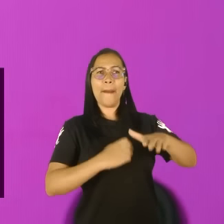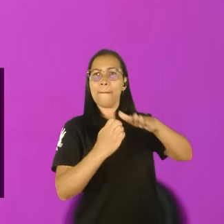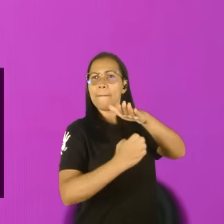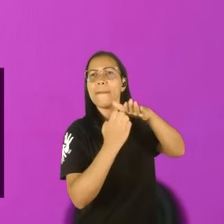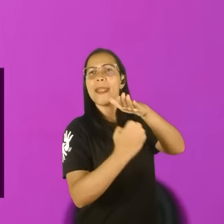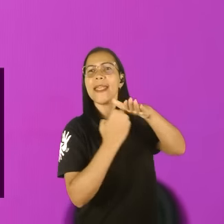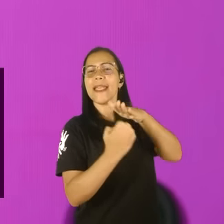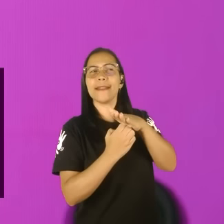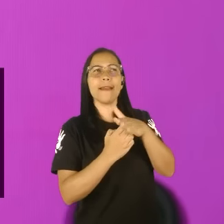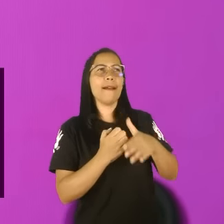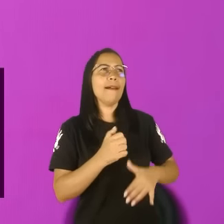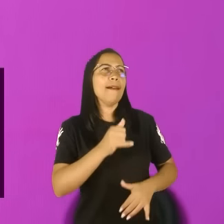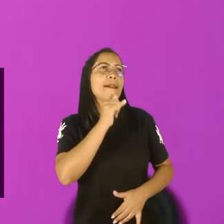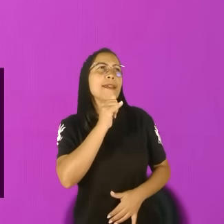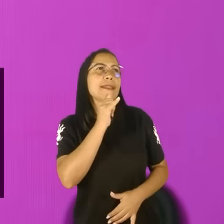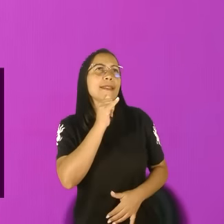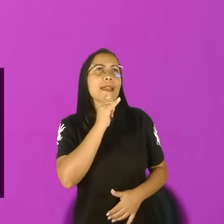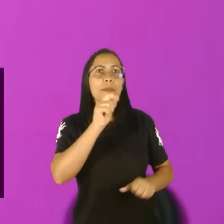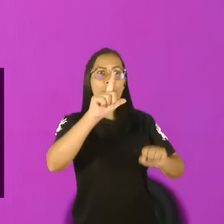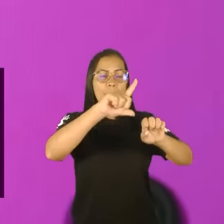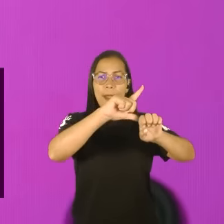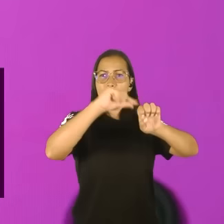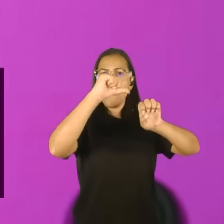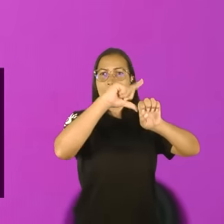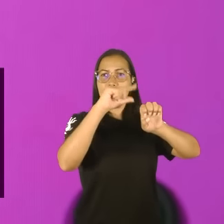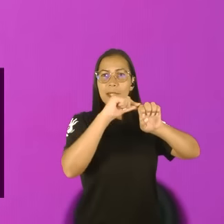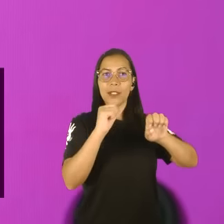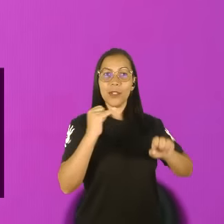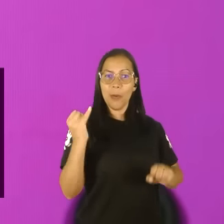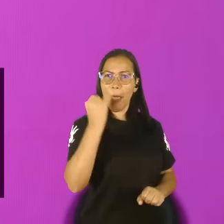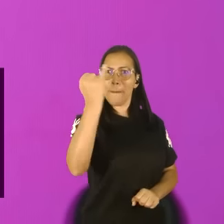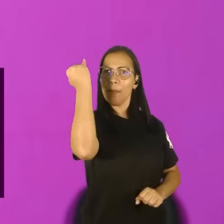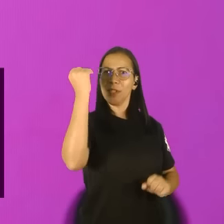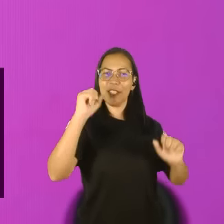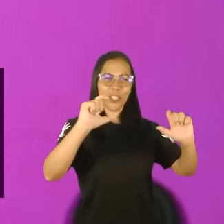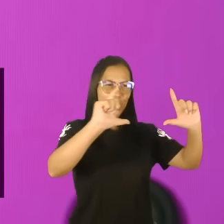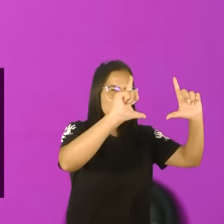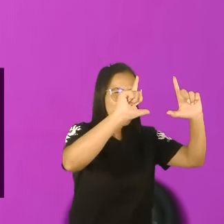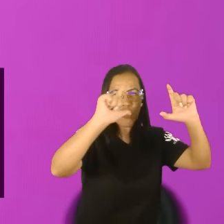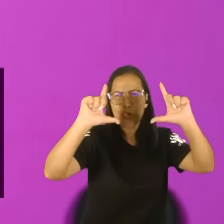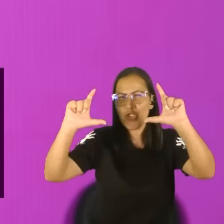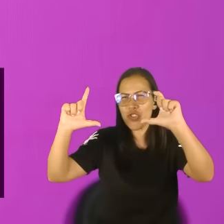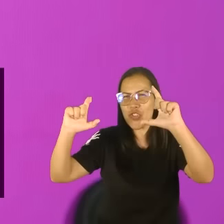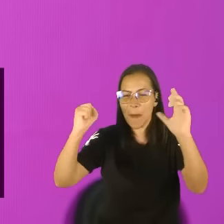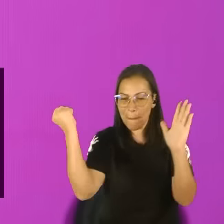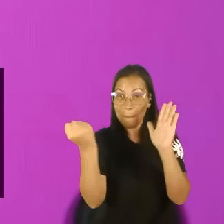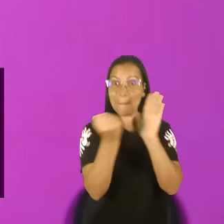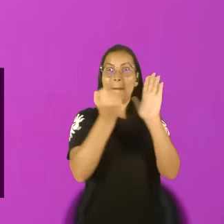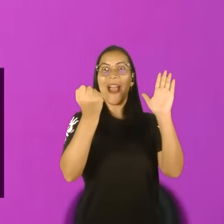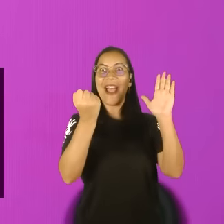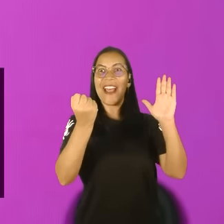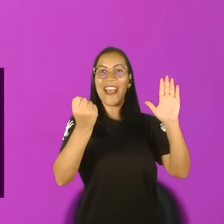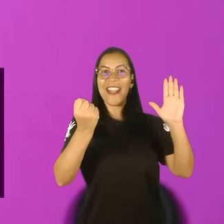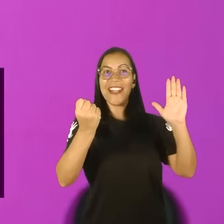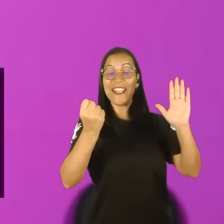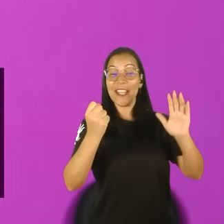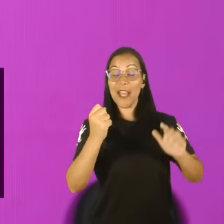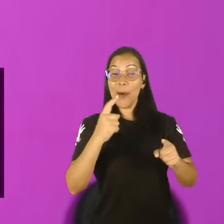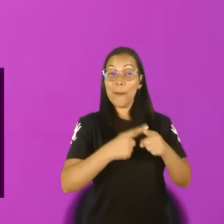precisa ensinar as pessoas que o que você tem não veio do dia para a noite. O que você tem é fruto de